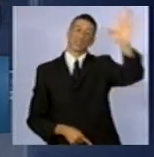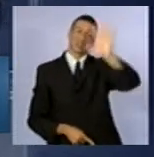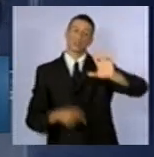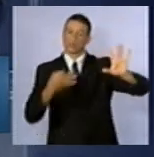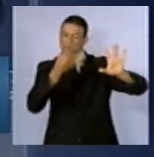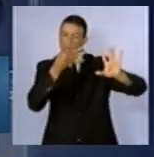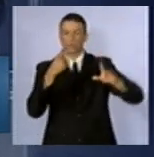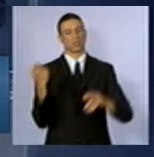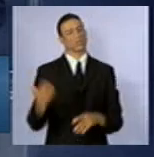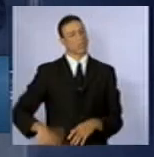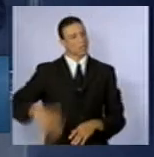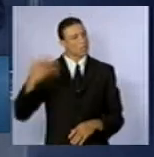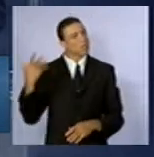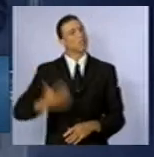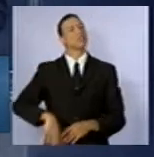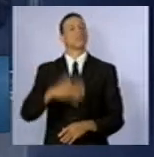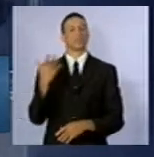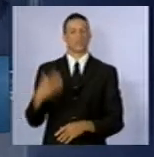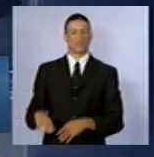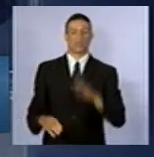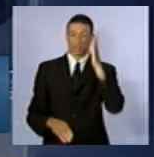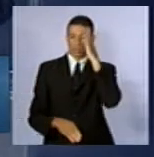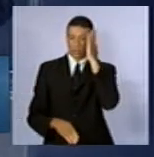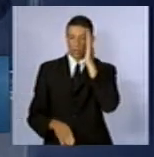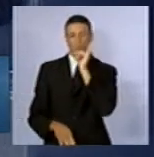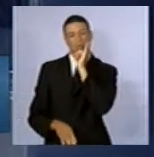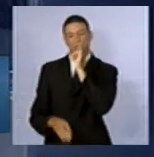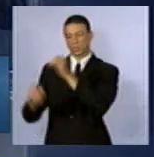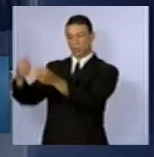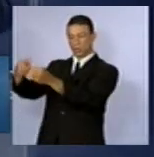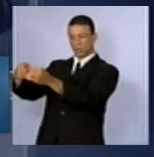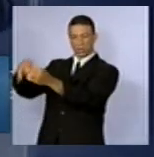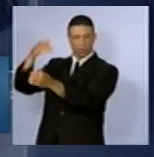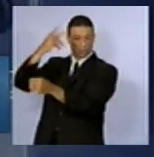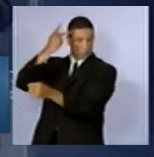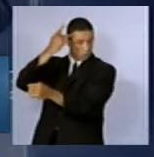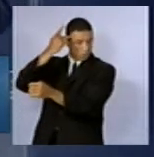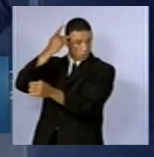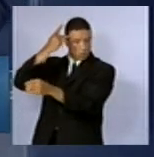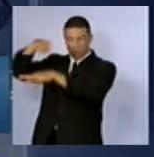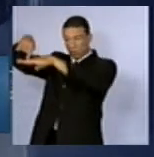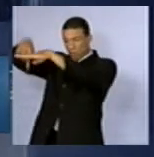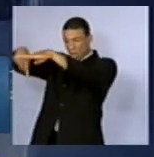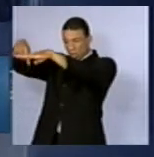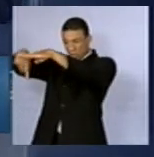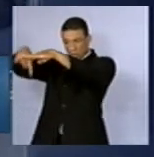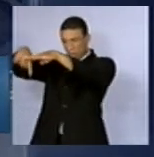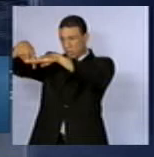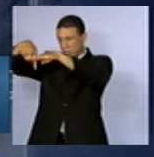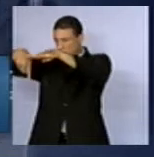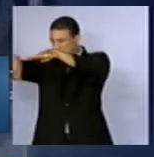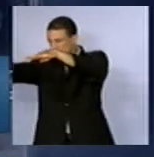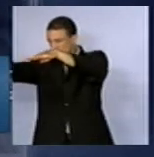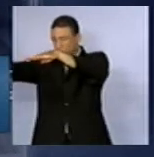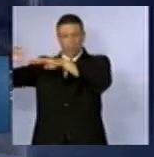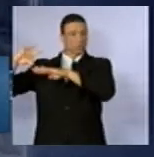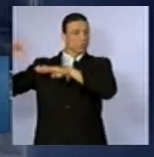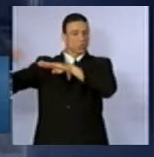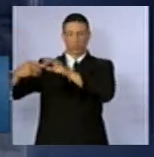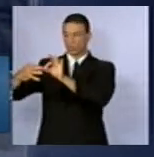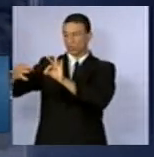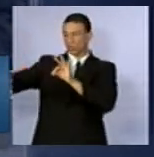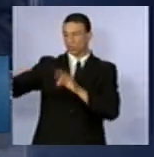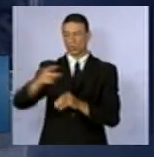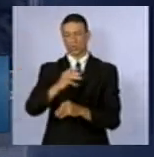elevado a gente sabe que em áreas por exemplo no centro de São Paulo é tudo enterrado é uma linha é é uma rede subterrânea de 20